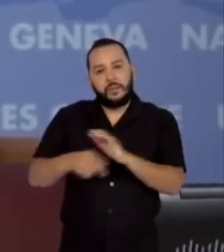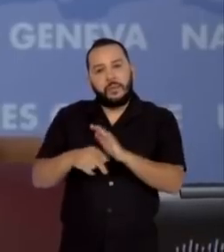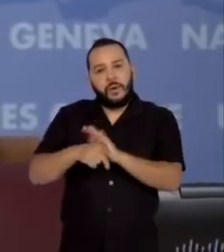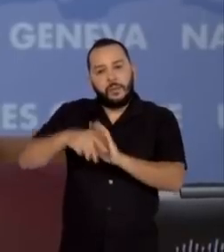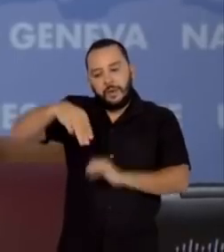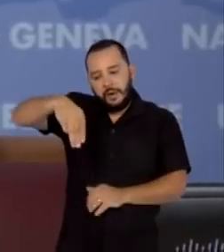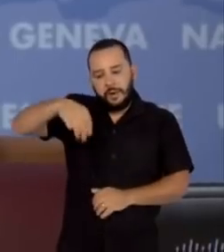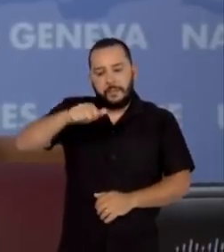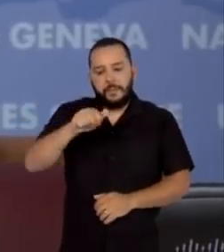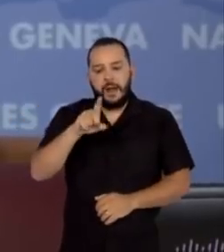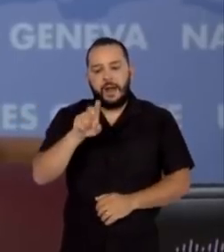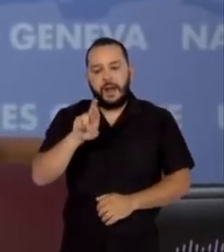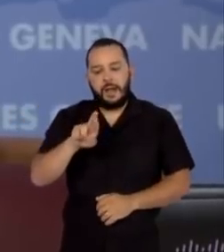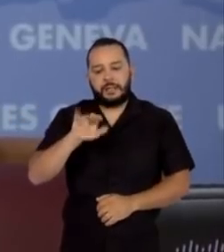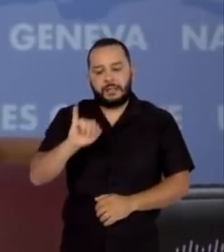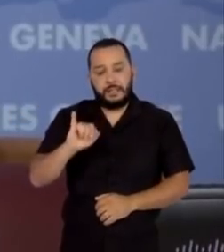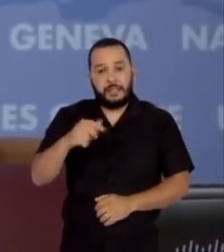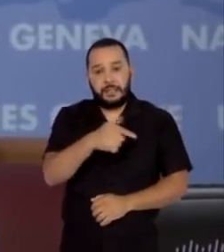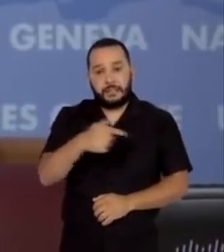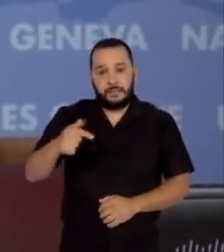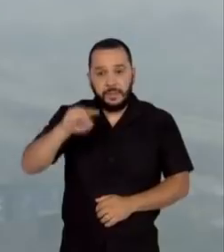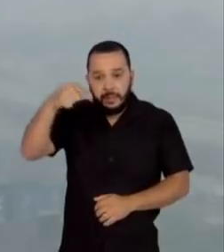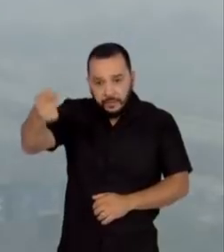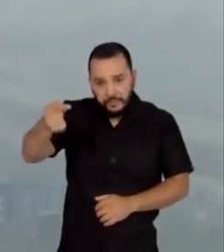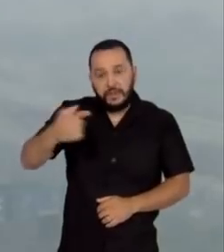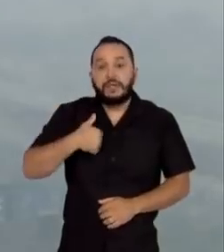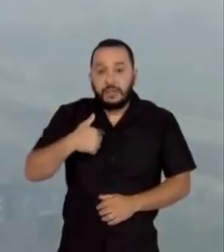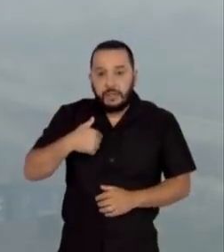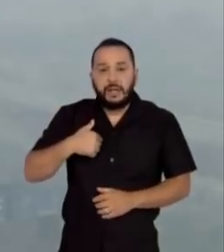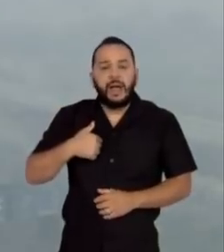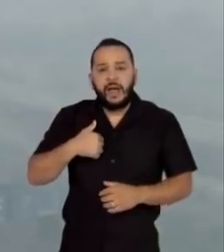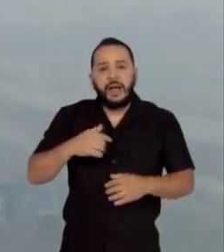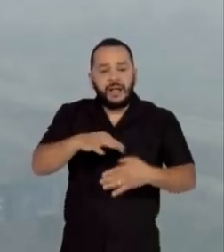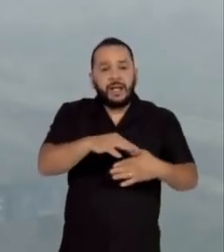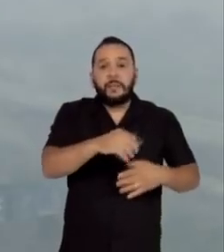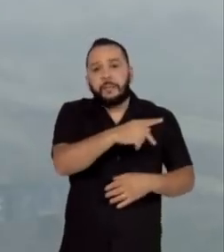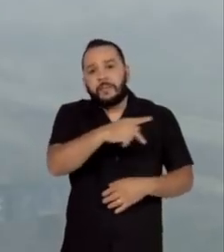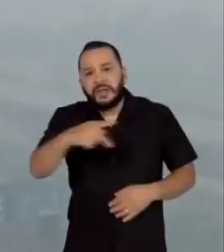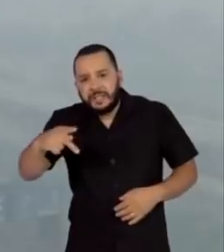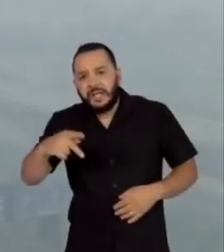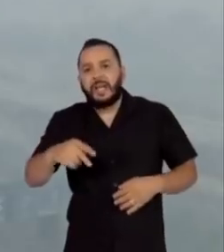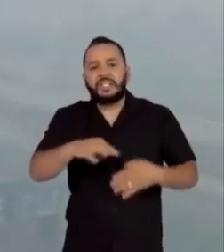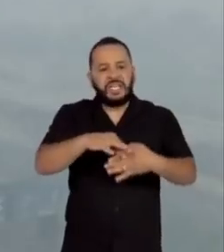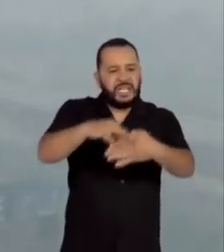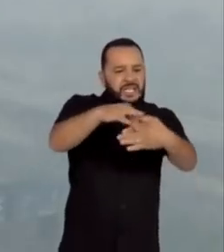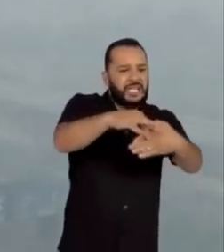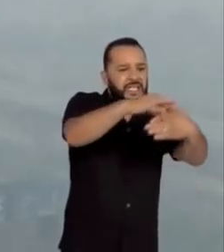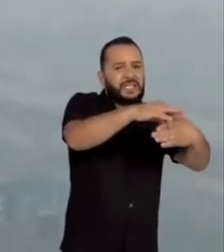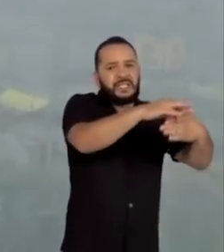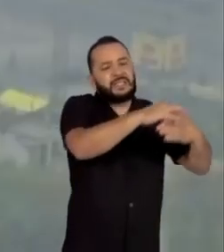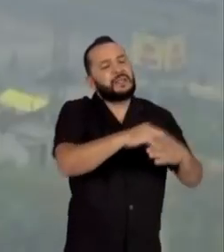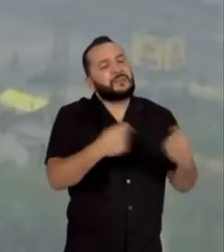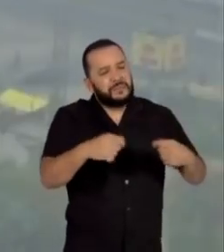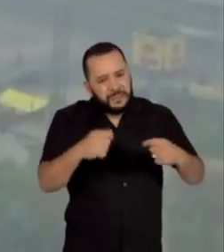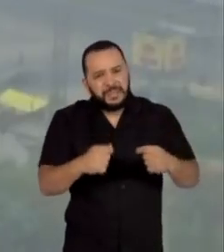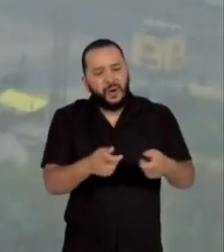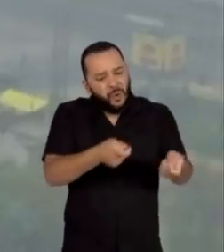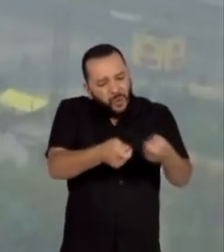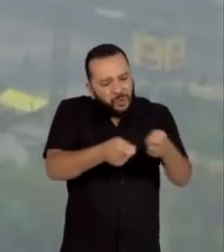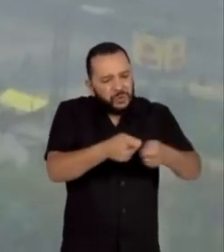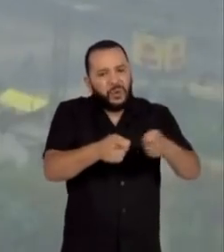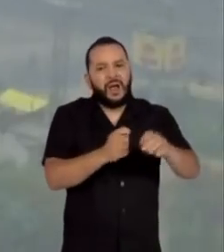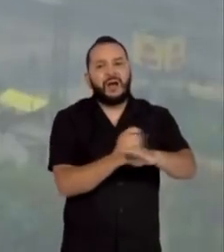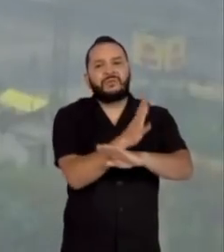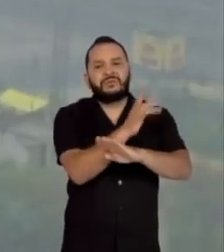vem e pretende convencer líderes mundiais a limitarem a mudança climática. O documento mostra que as emissões